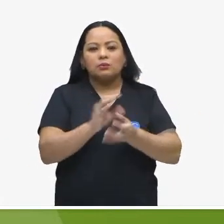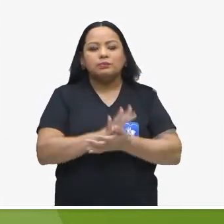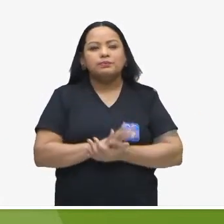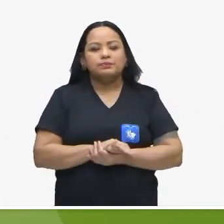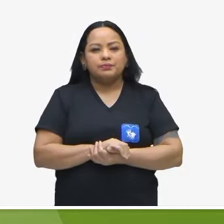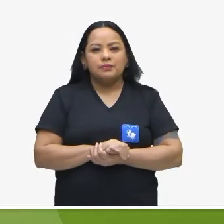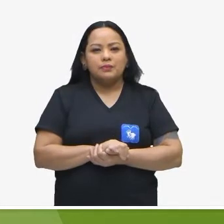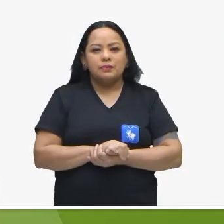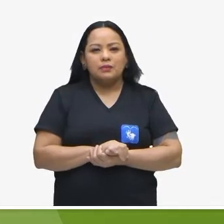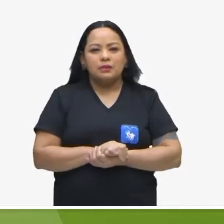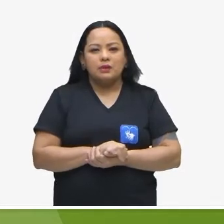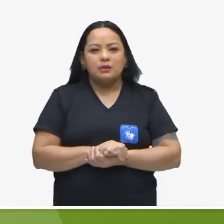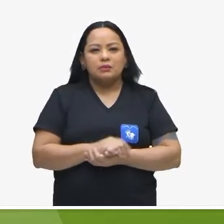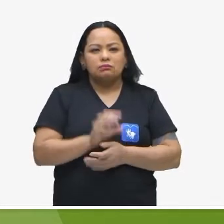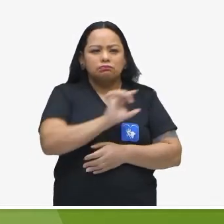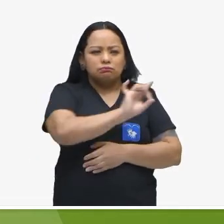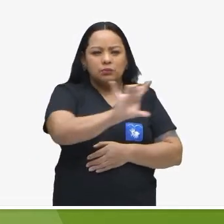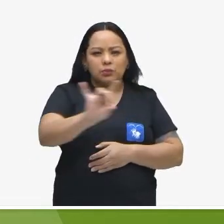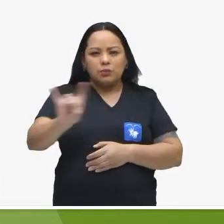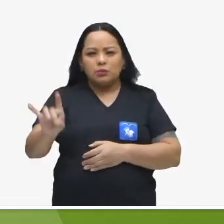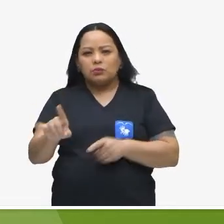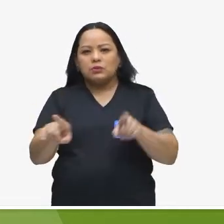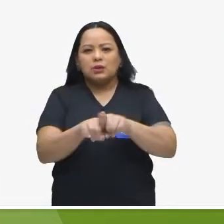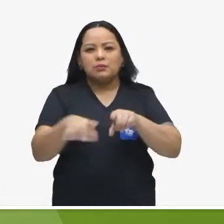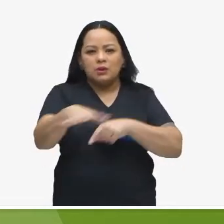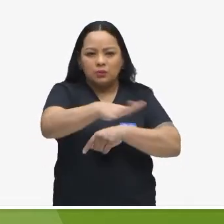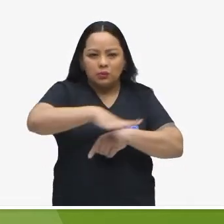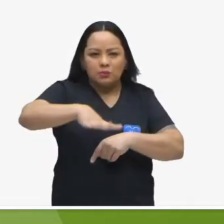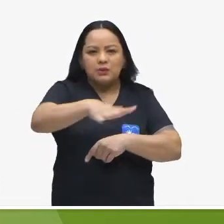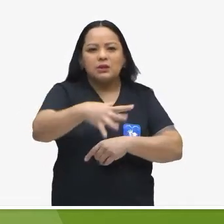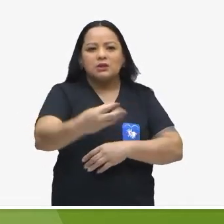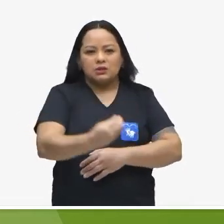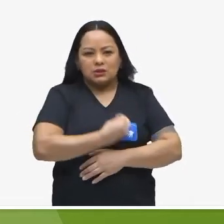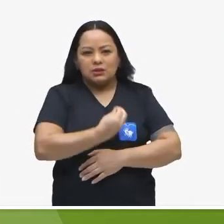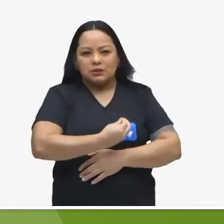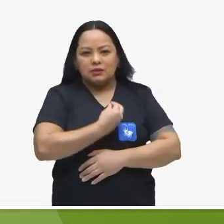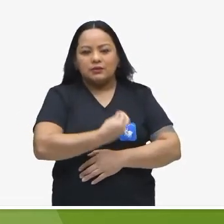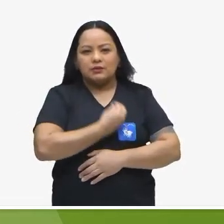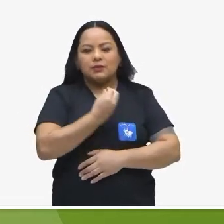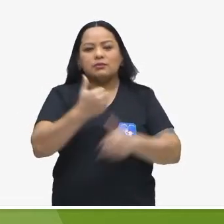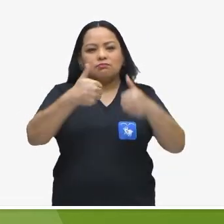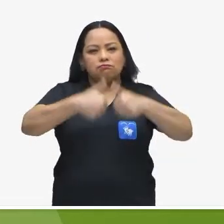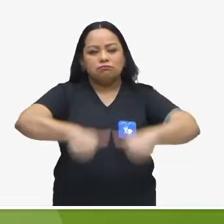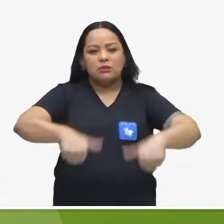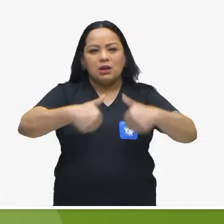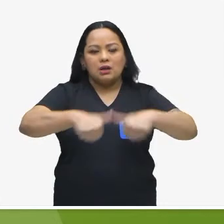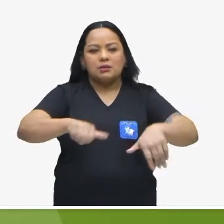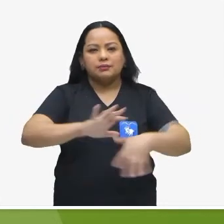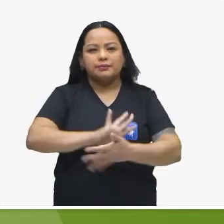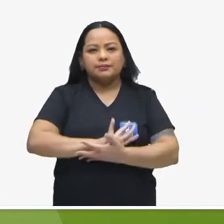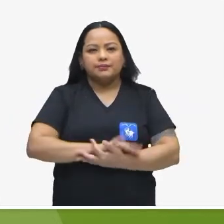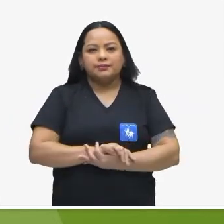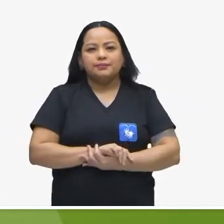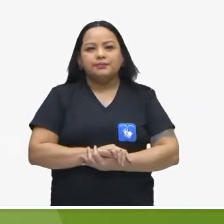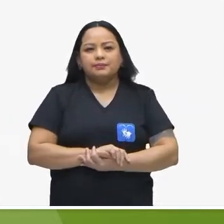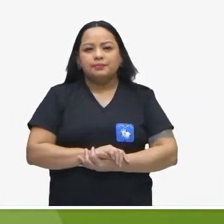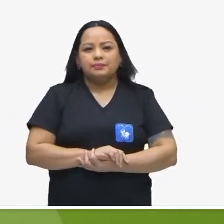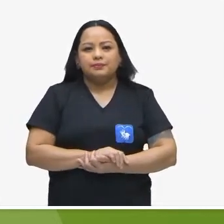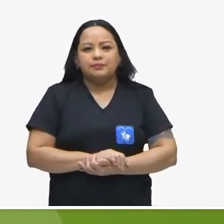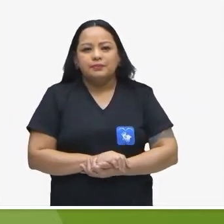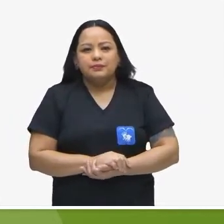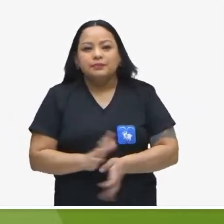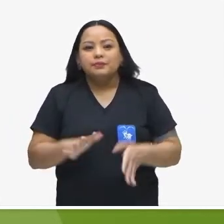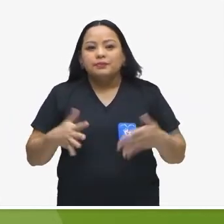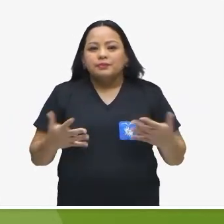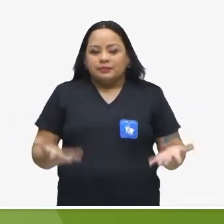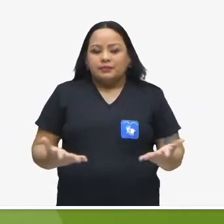além desses organismos, o ambiente físico onde esses seres vivos estão. Sendo